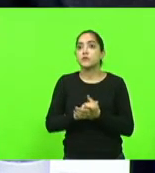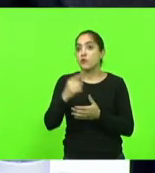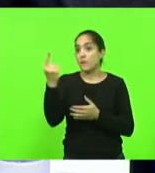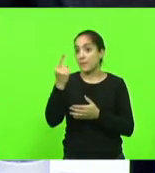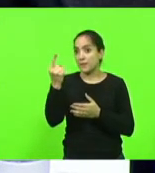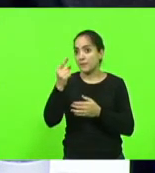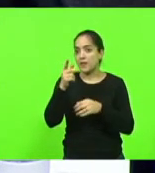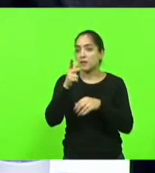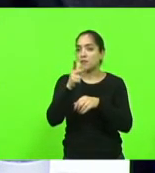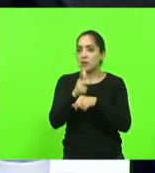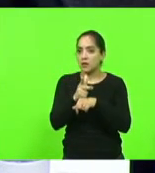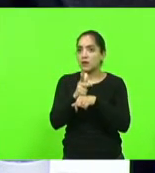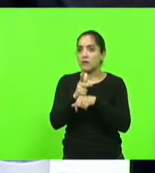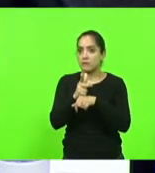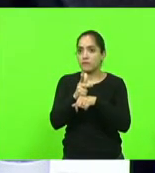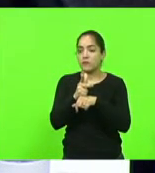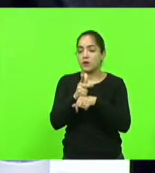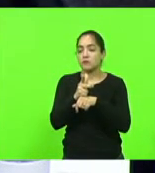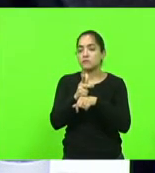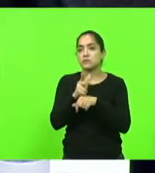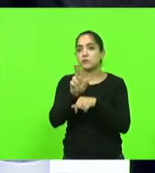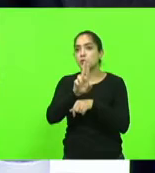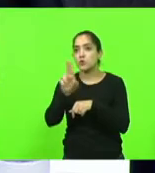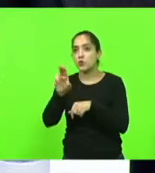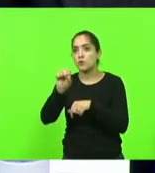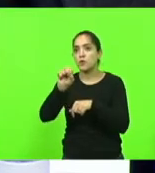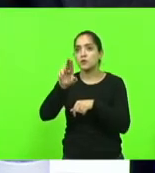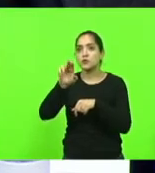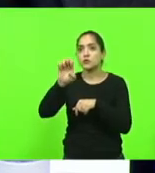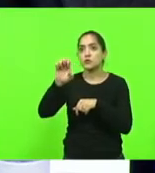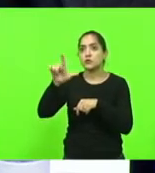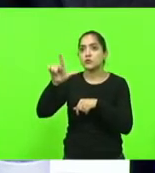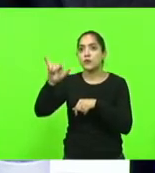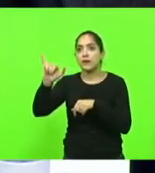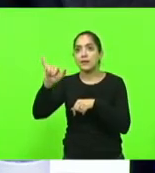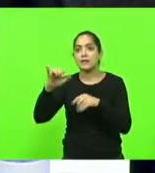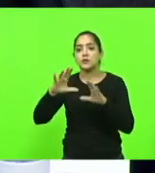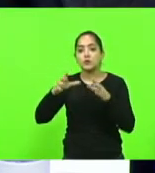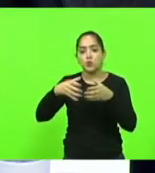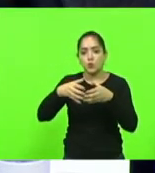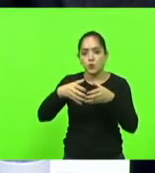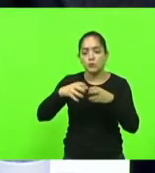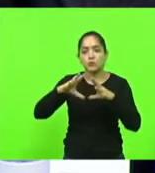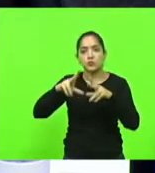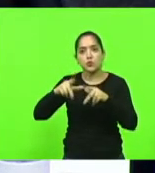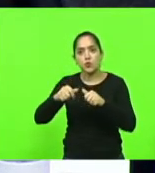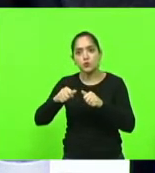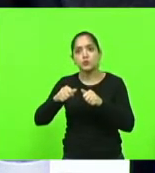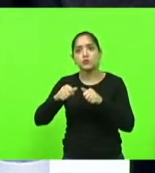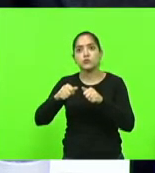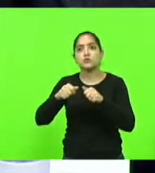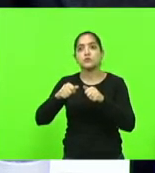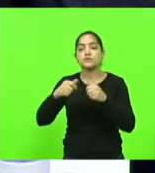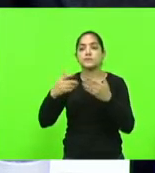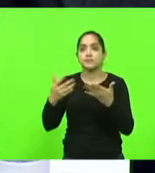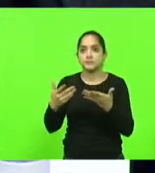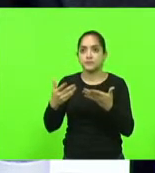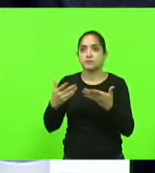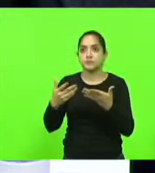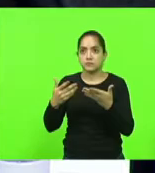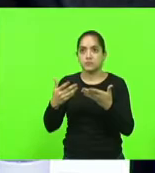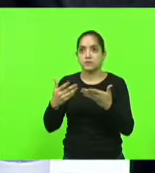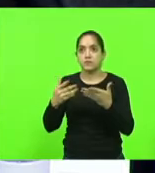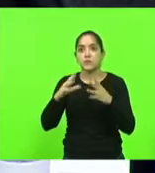aqui, então, em nome da Suelen, que é a coordenadora da rádio, toda a equipe, não vou citar o nome de todos, porque todos, de forma